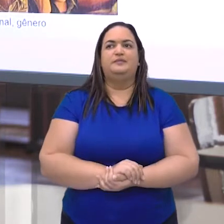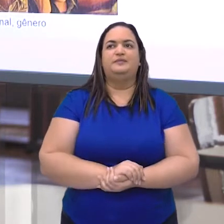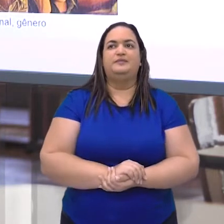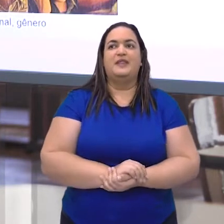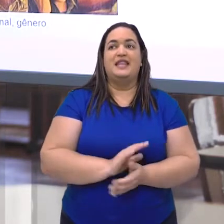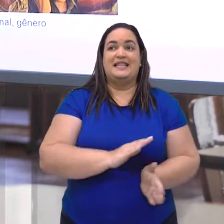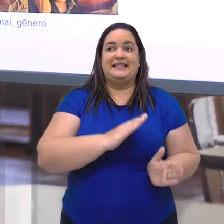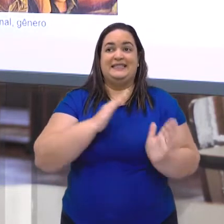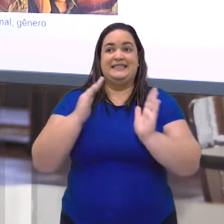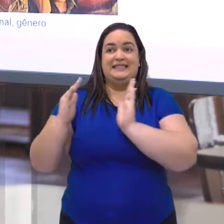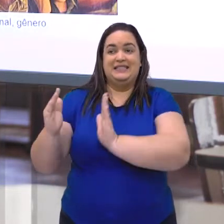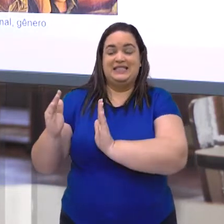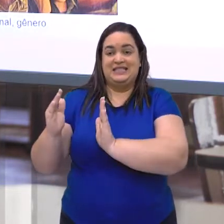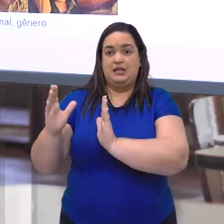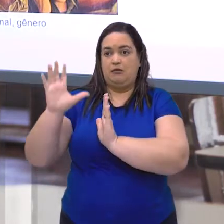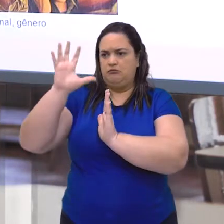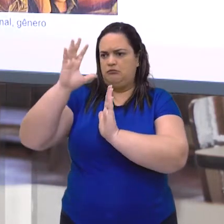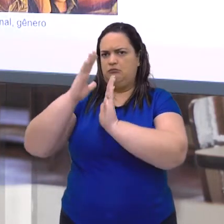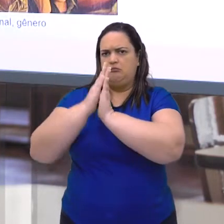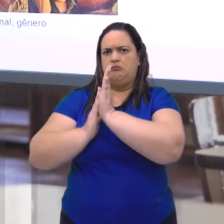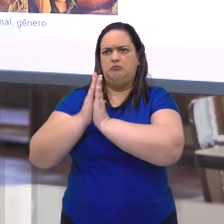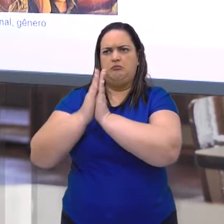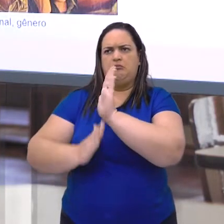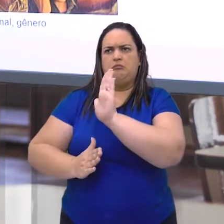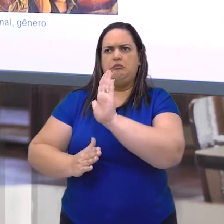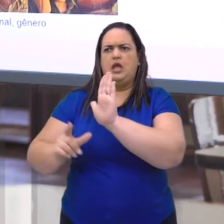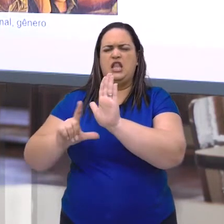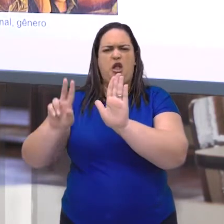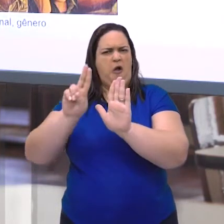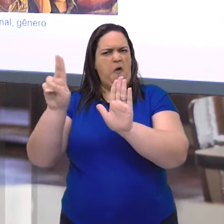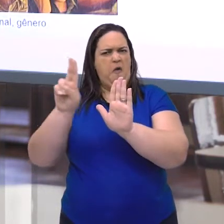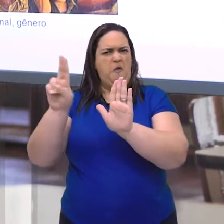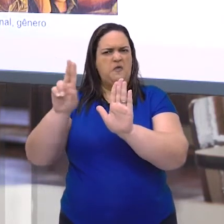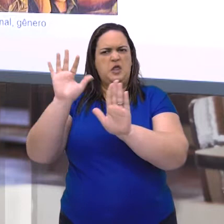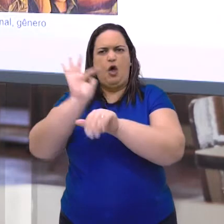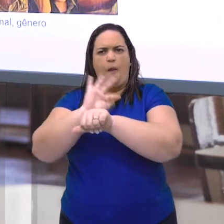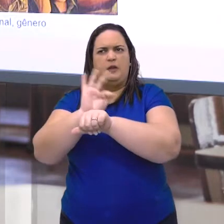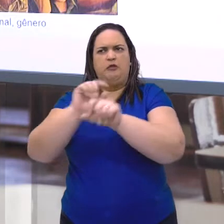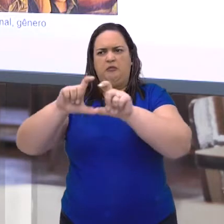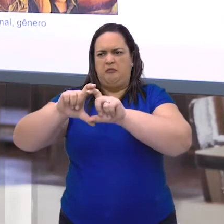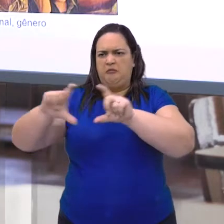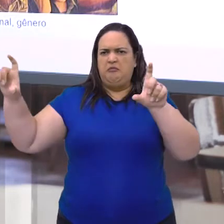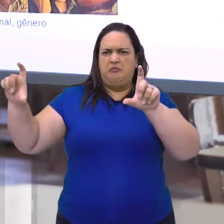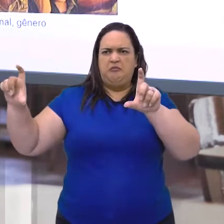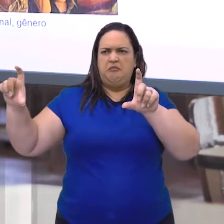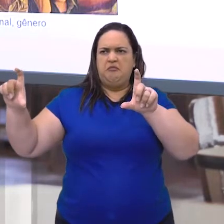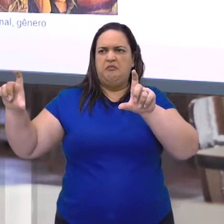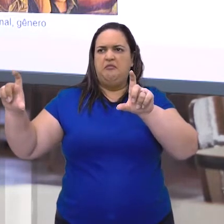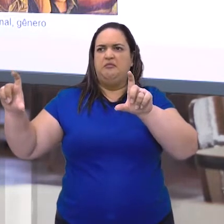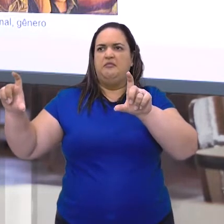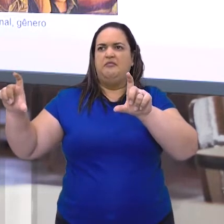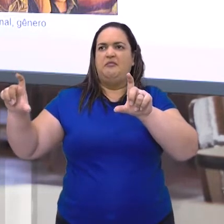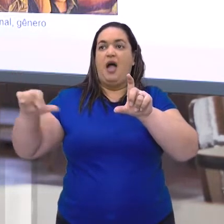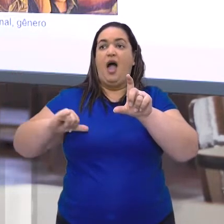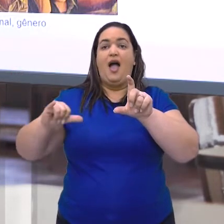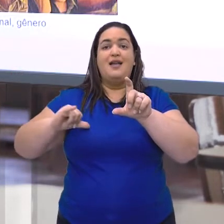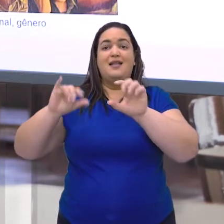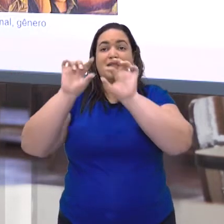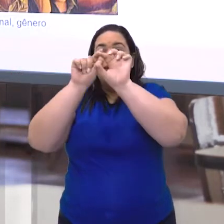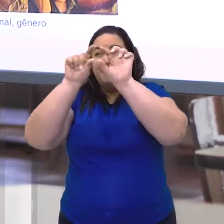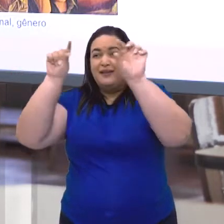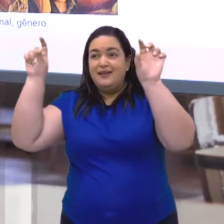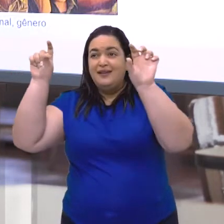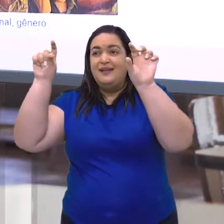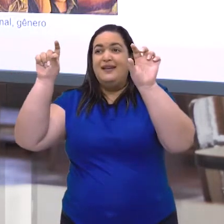né, do nome do filme, Contágio. Veja que aí tem um subtítulo, Nada se espalha com medo. Então a gente vai trabalhar em